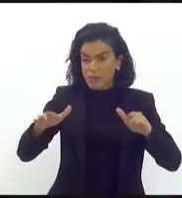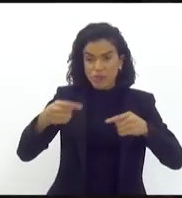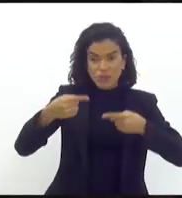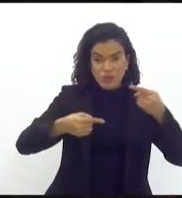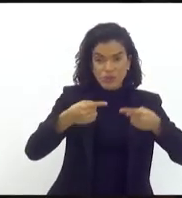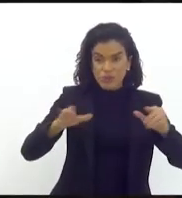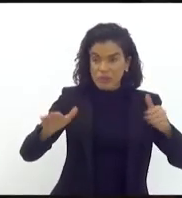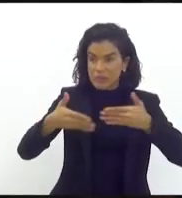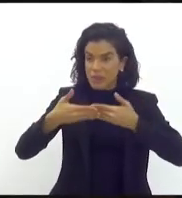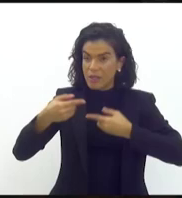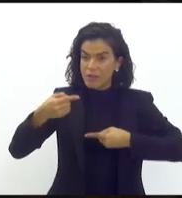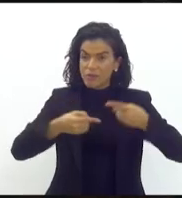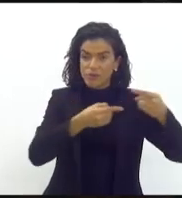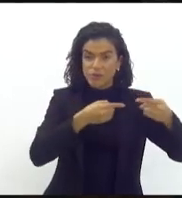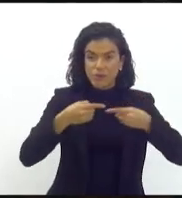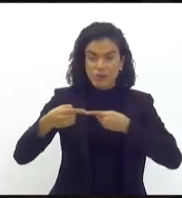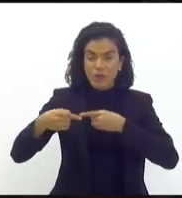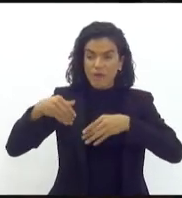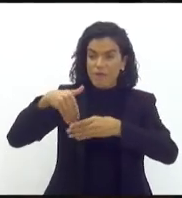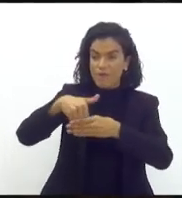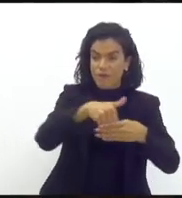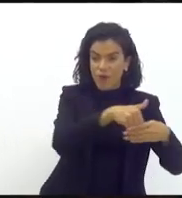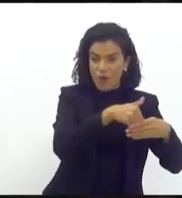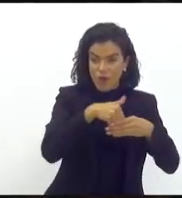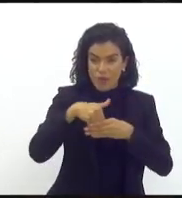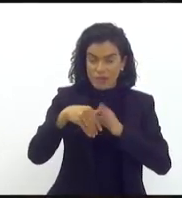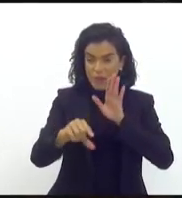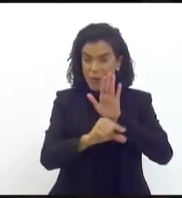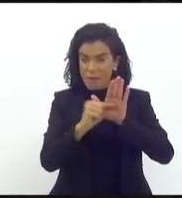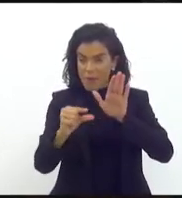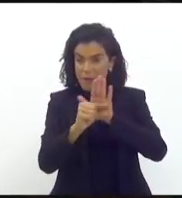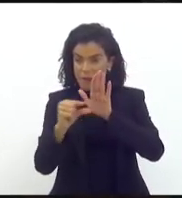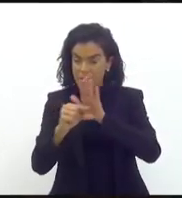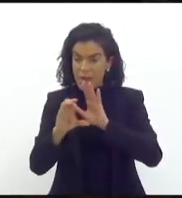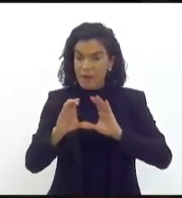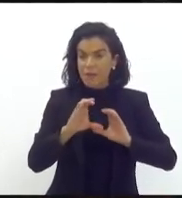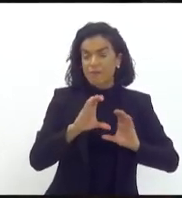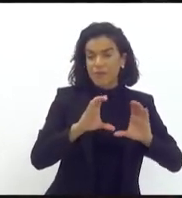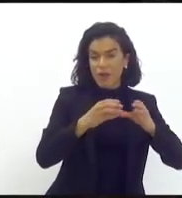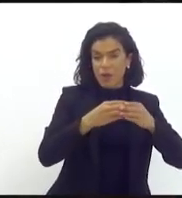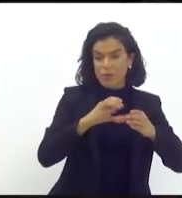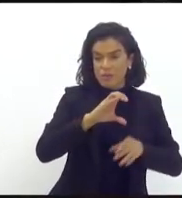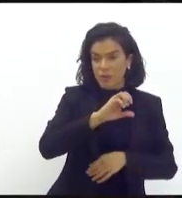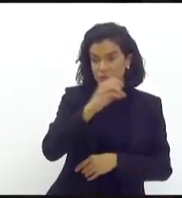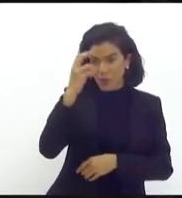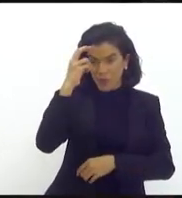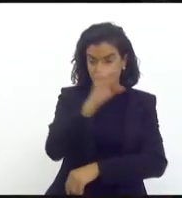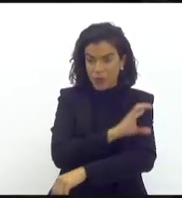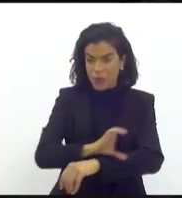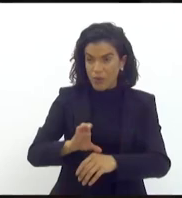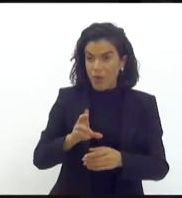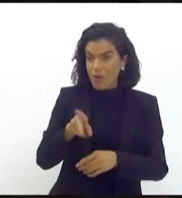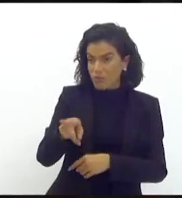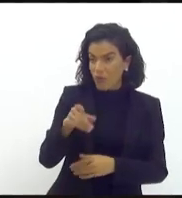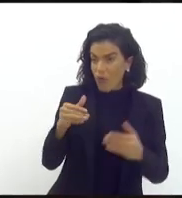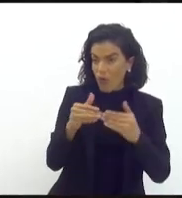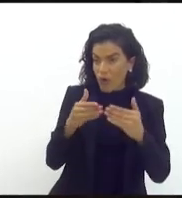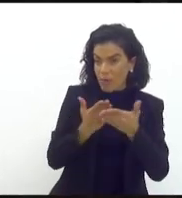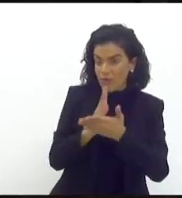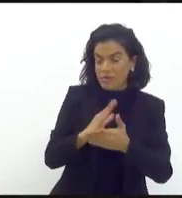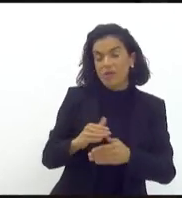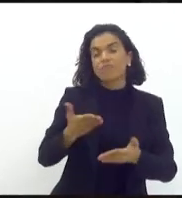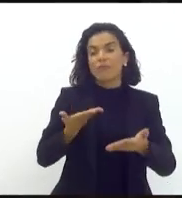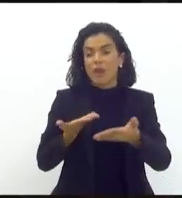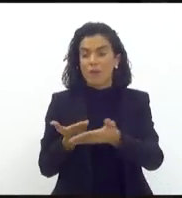Queira discutir encerrado a discussão em votação as emendas da comissão de Cultura senhores que a própria irmã Deus como estão